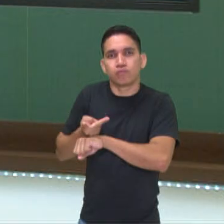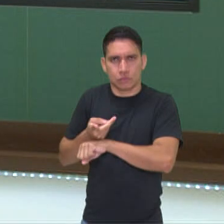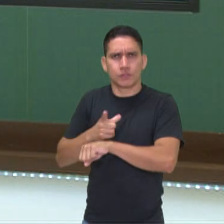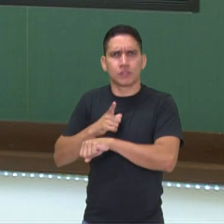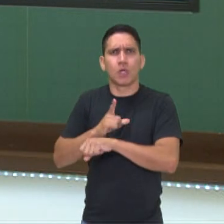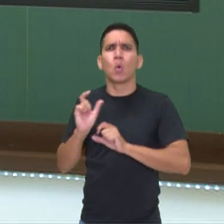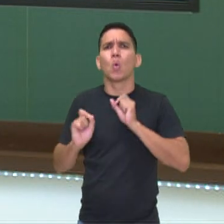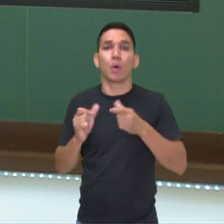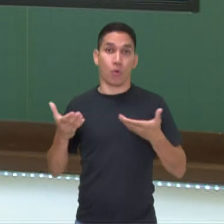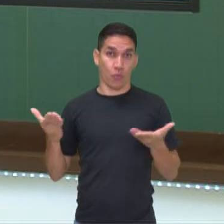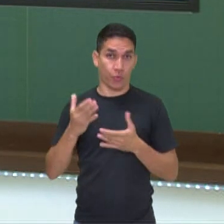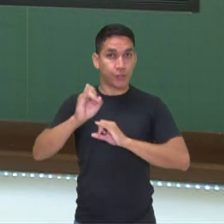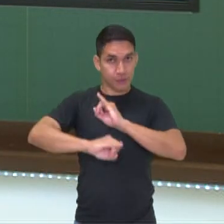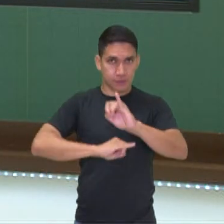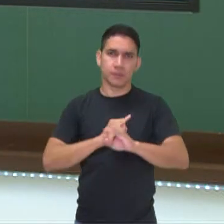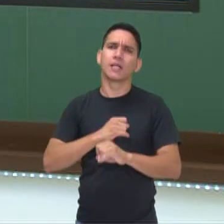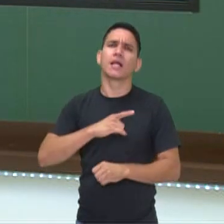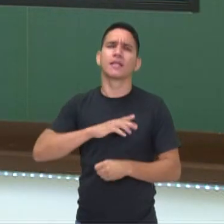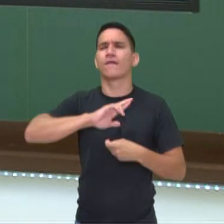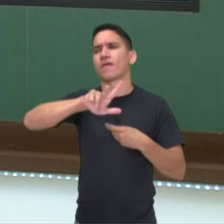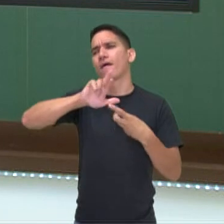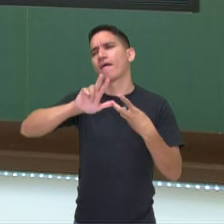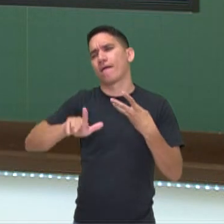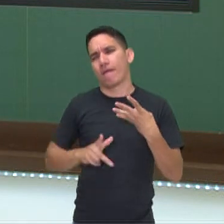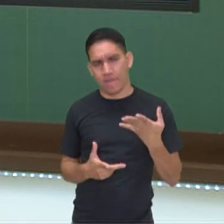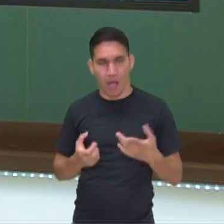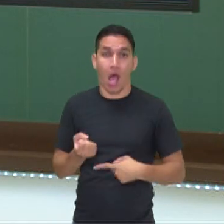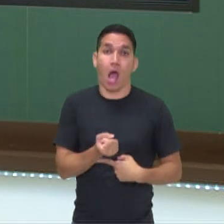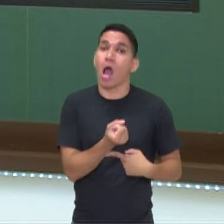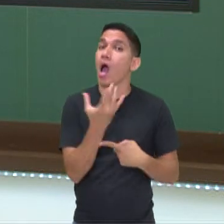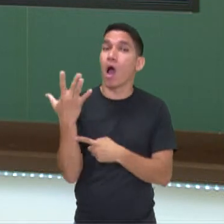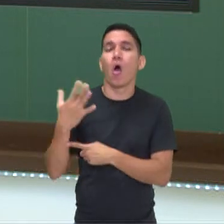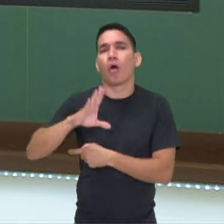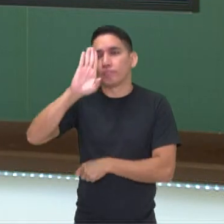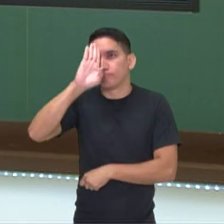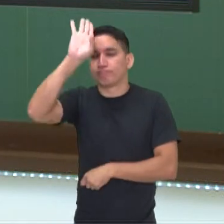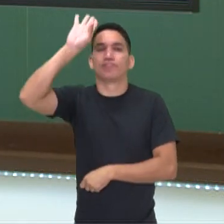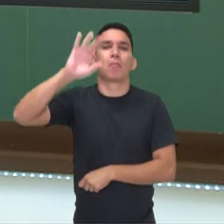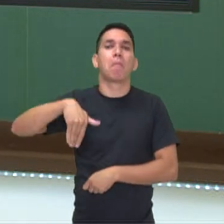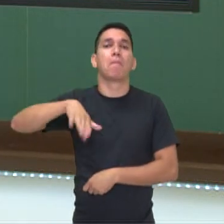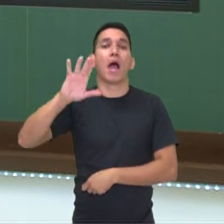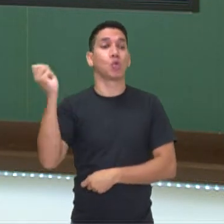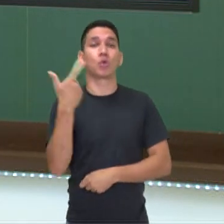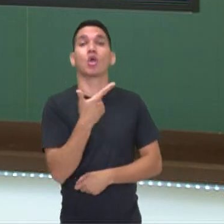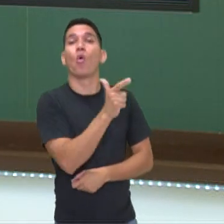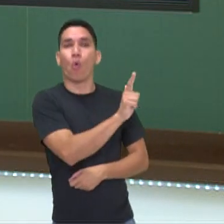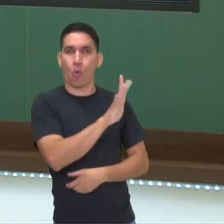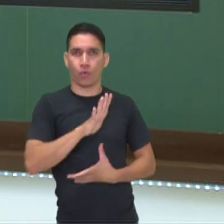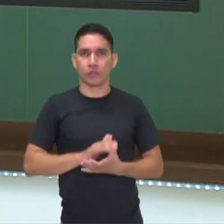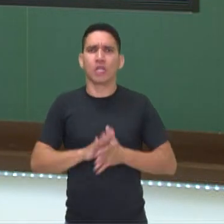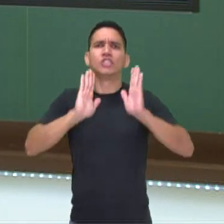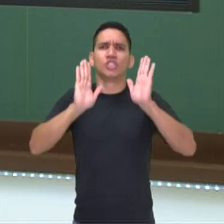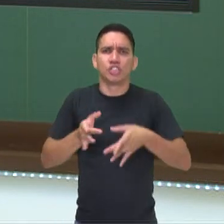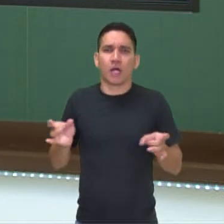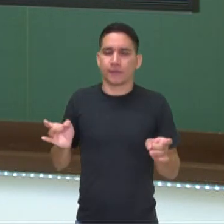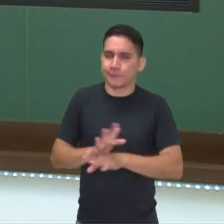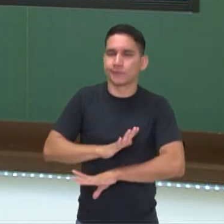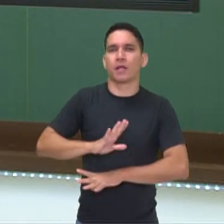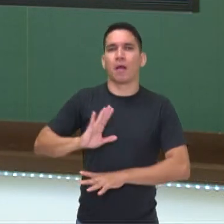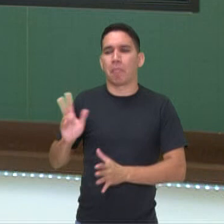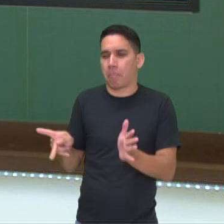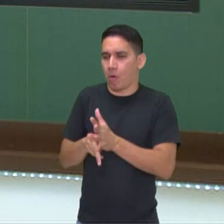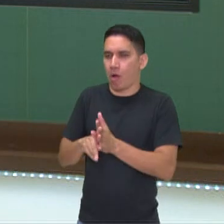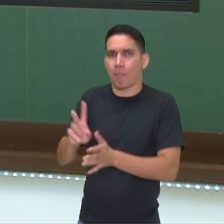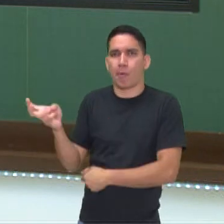de busca hoje na internet, existem várias delas, mas algumas se destacam mais perante as outras, que estão já presentes na